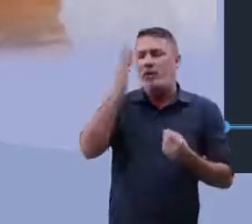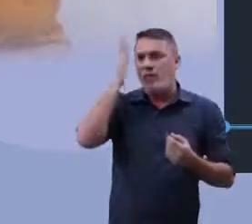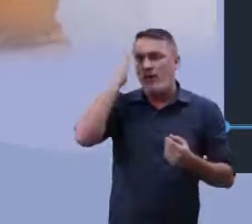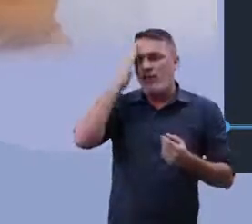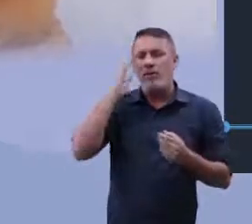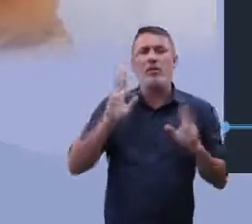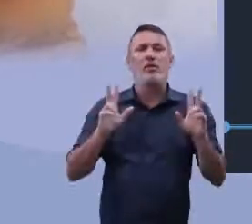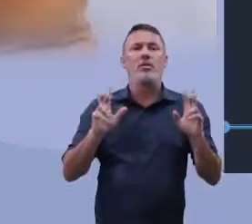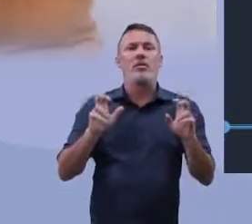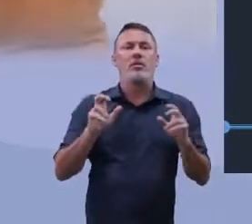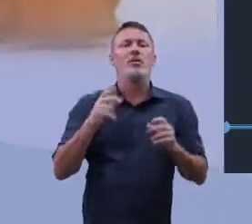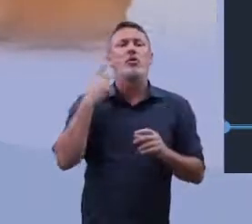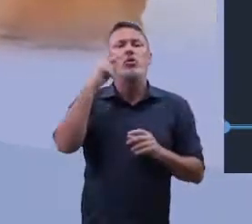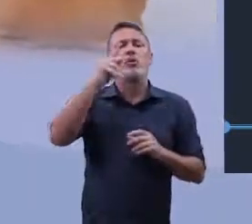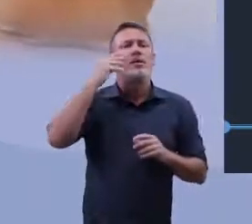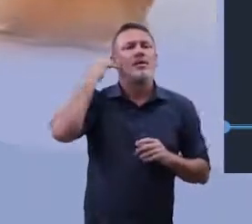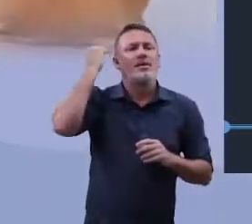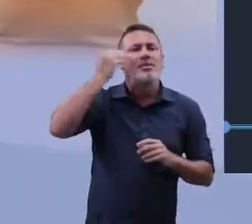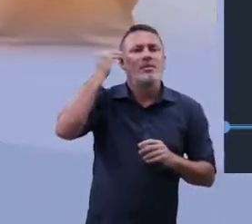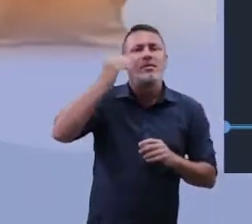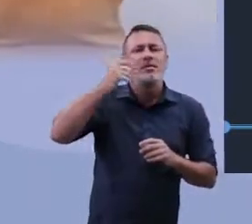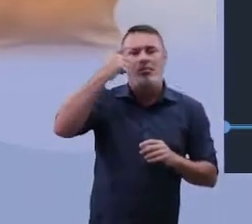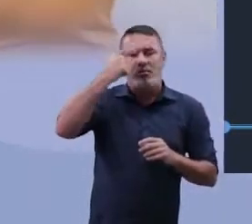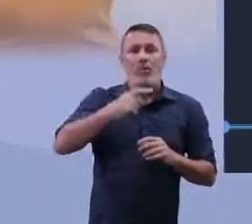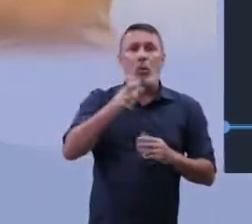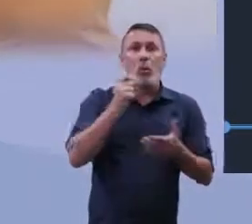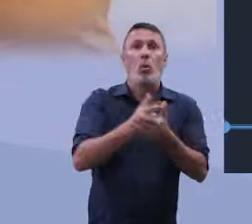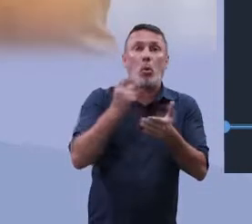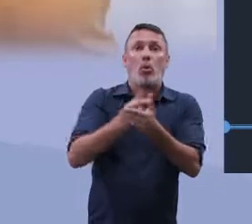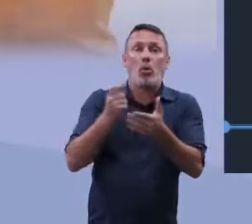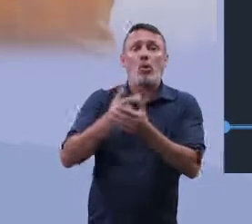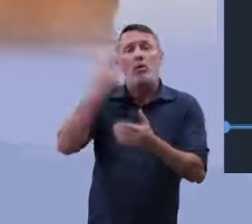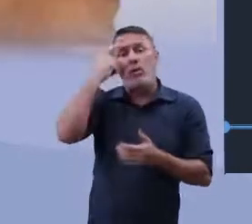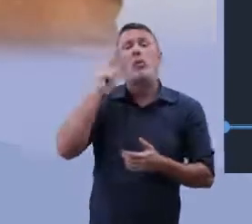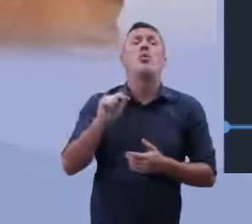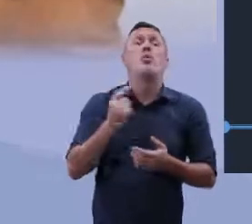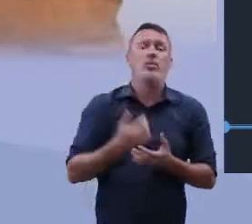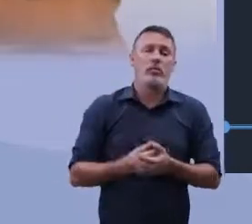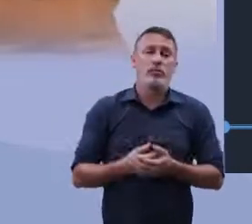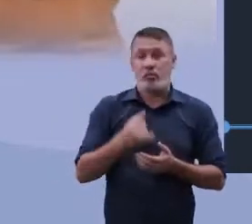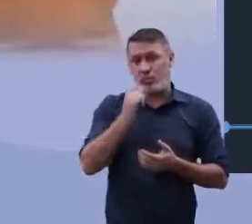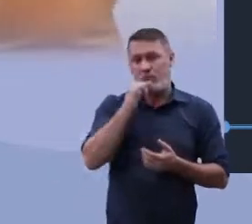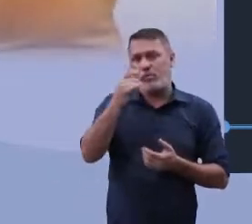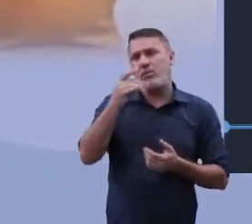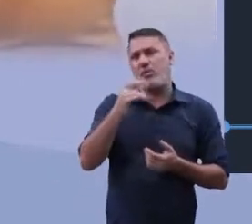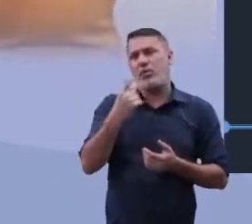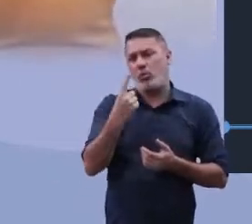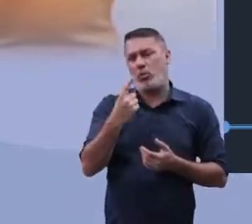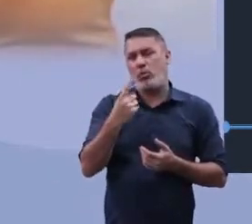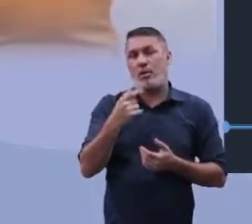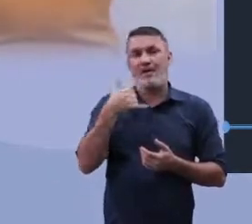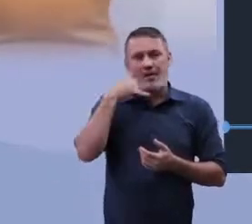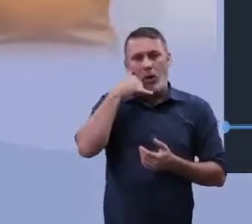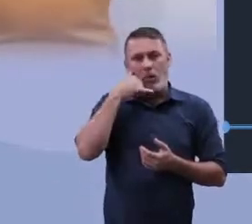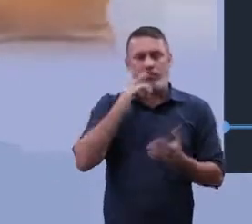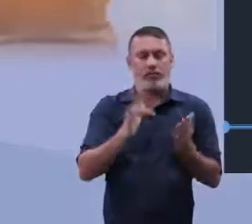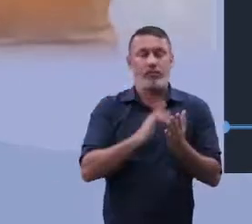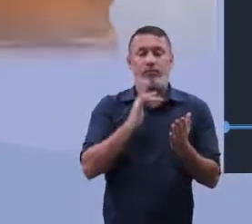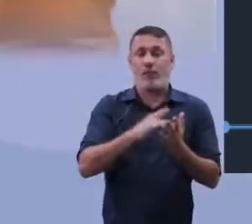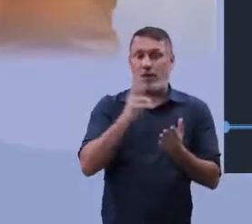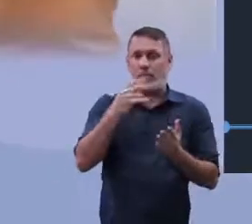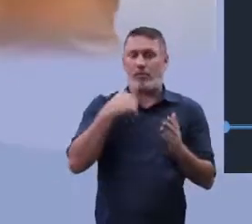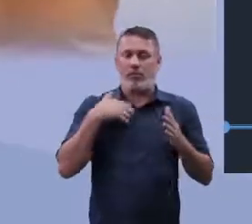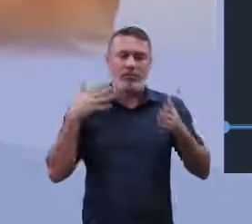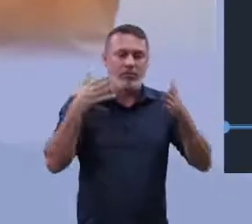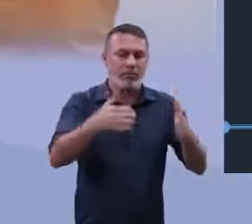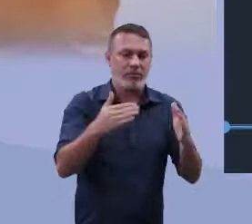consumismo para você? Que coisa você. Vamos falar do celular. Você comprou um celular, Acabou, eu costumo dizer o seguinte: quando eu chego em casa com